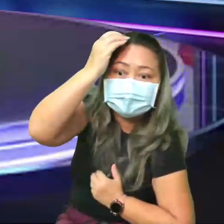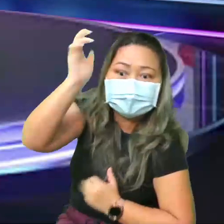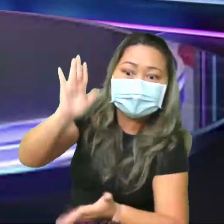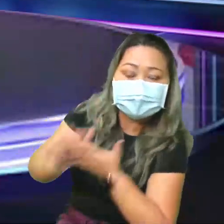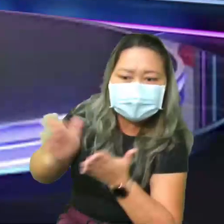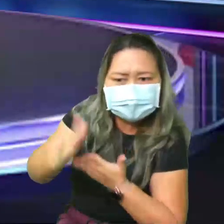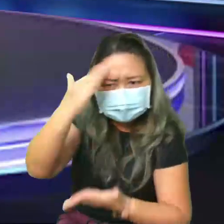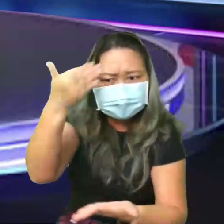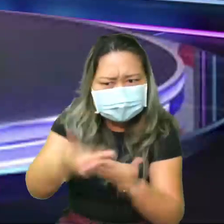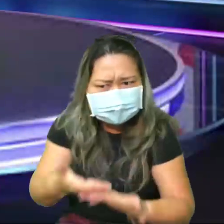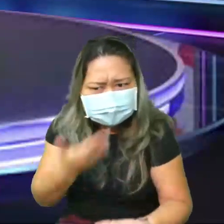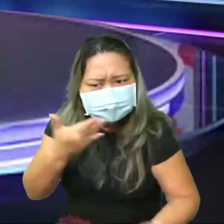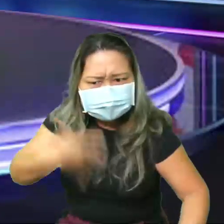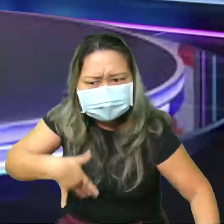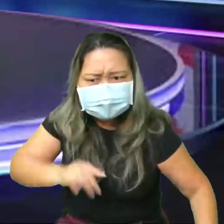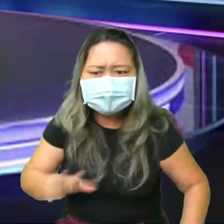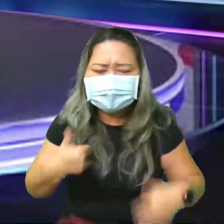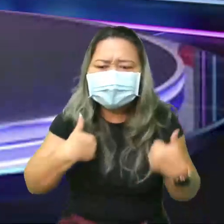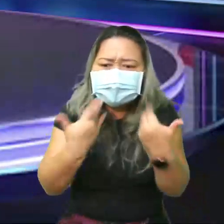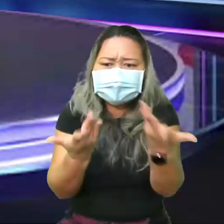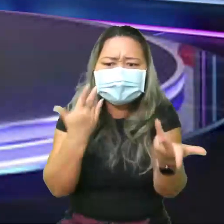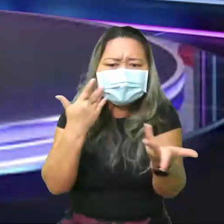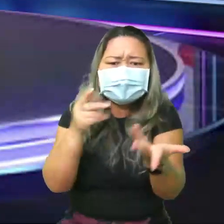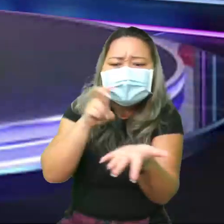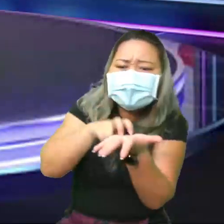deram de cara com esquilos.